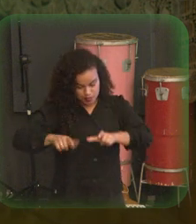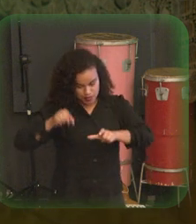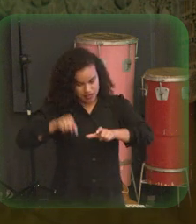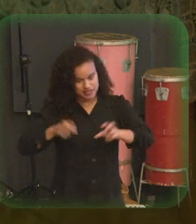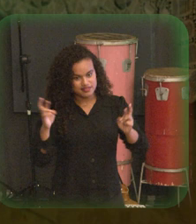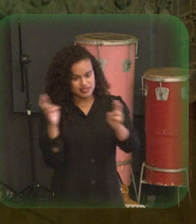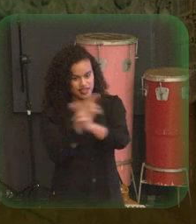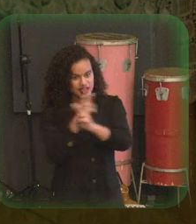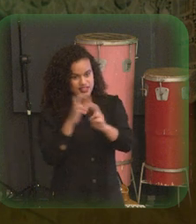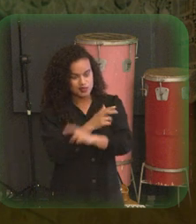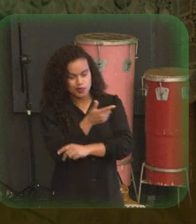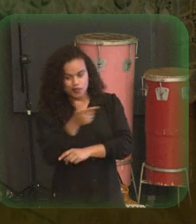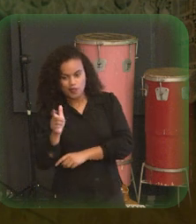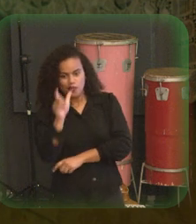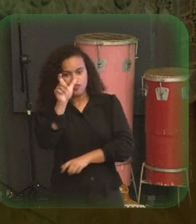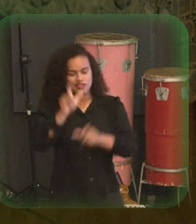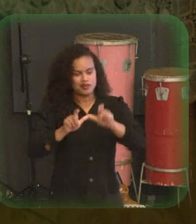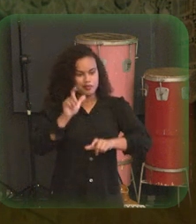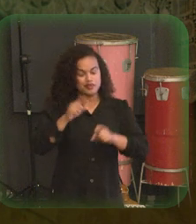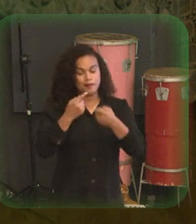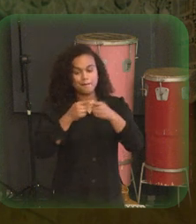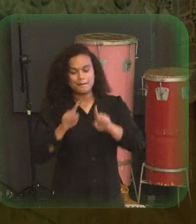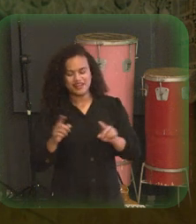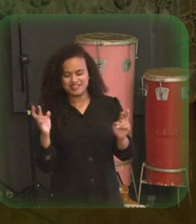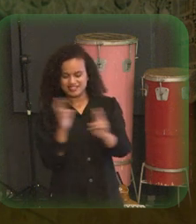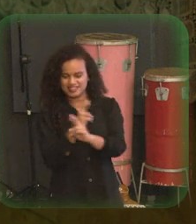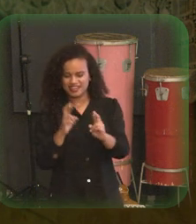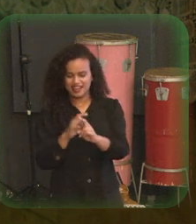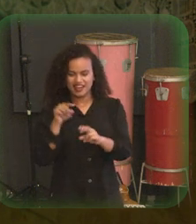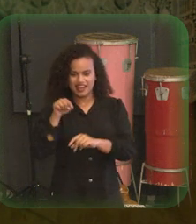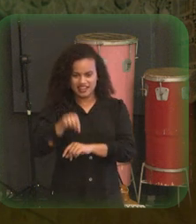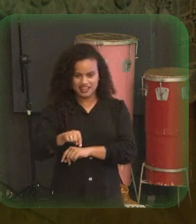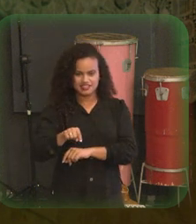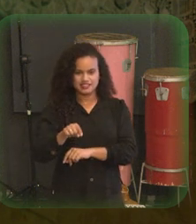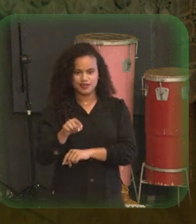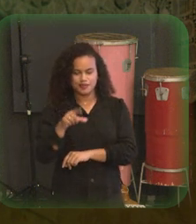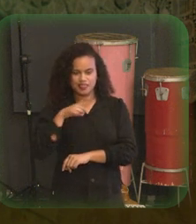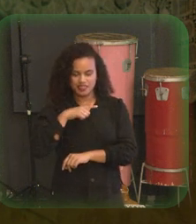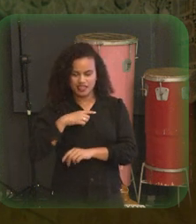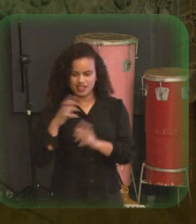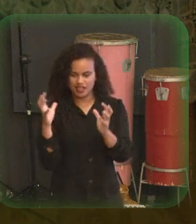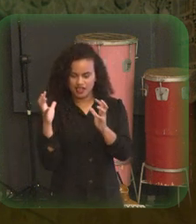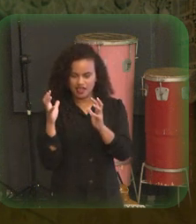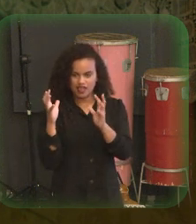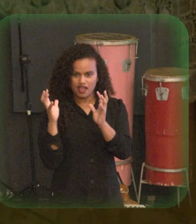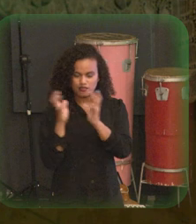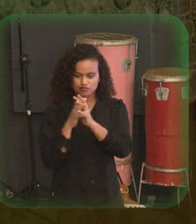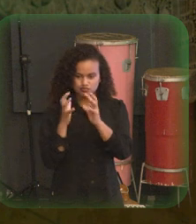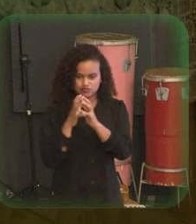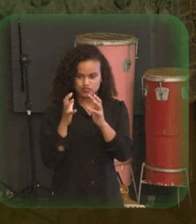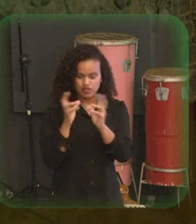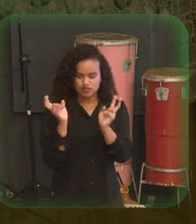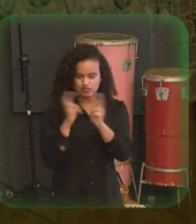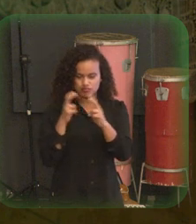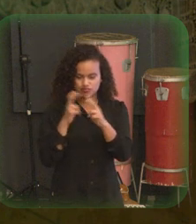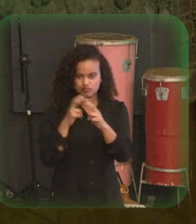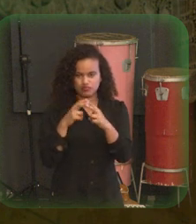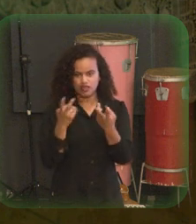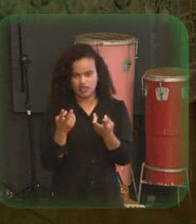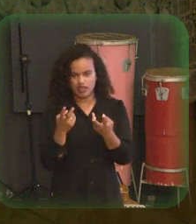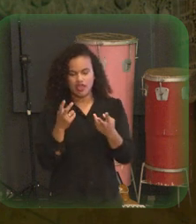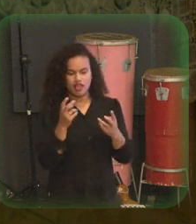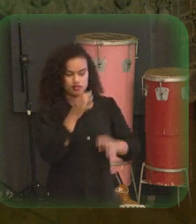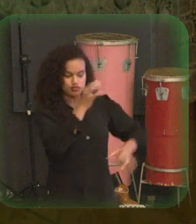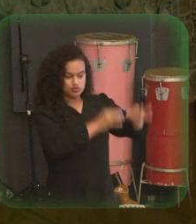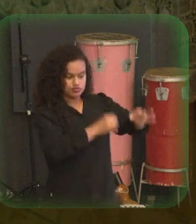outros, mas esta relação não é uma relação que está isenta de conflitos. Falar, portanto, de justiça é falar de conflito.